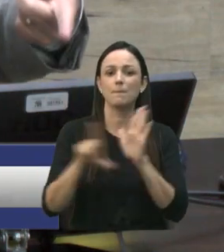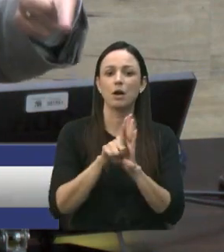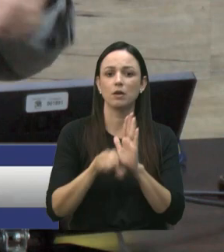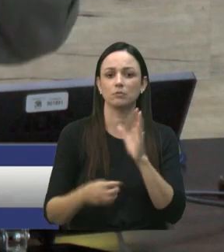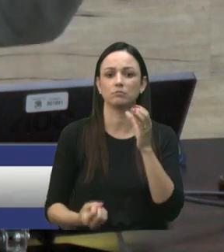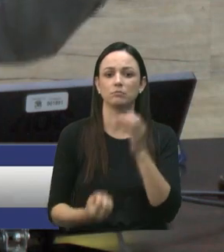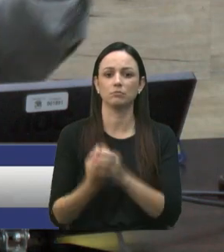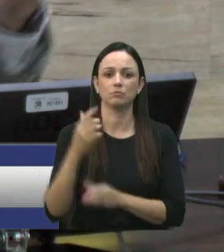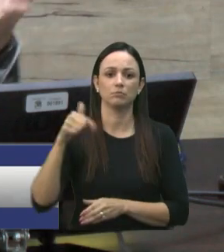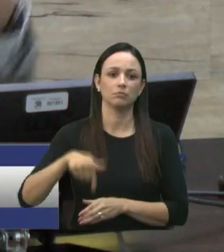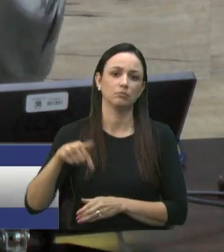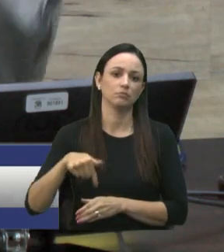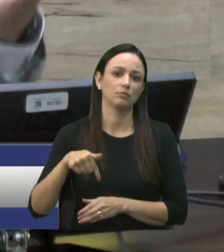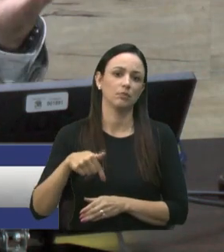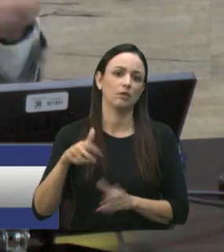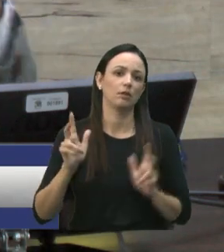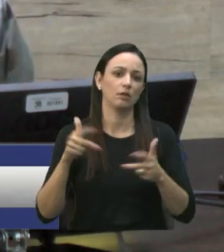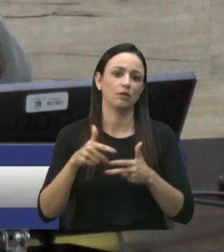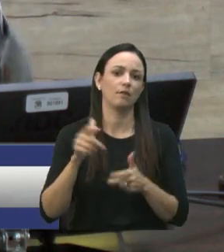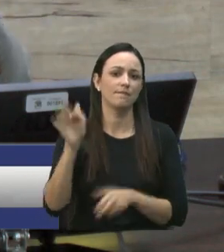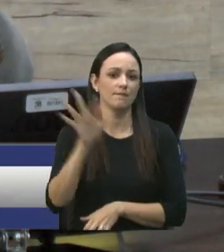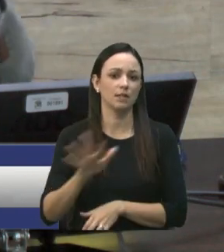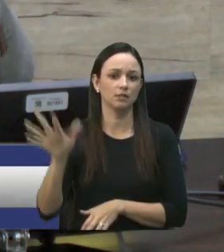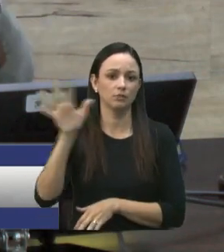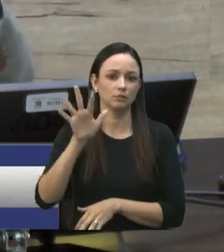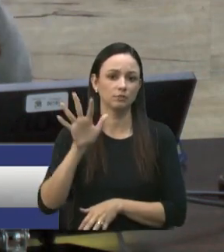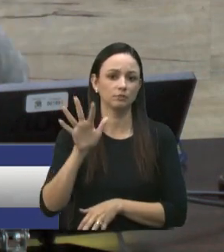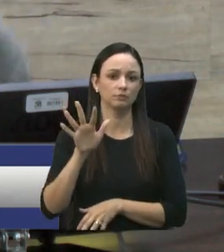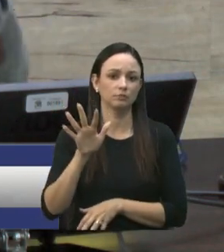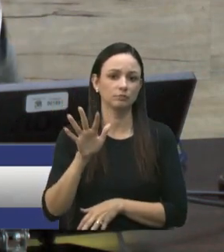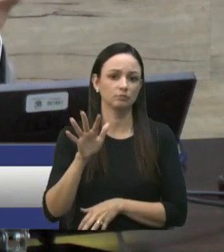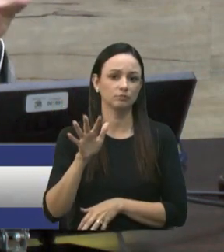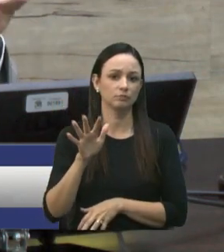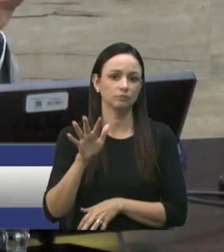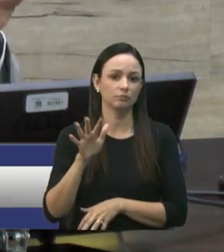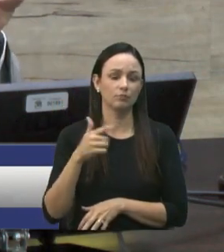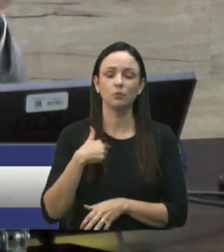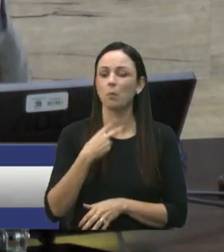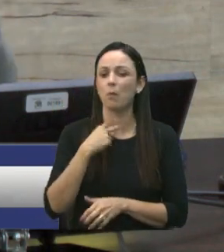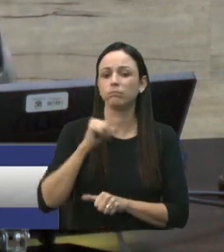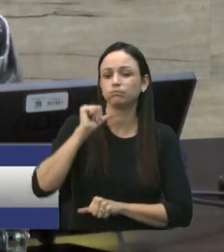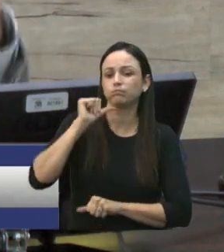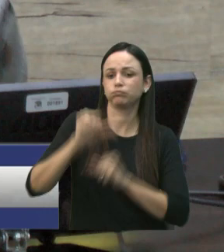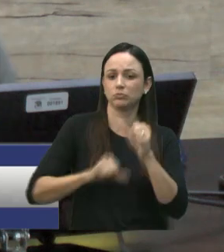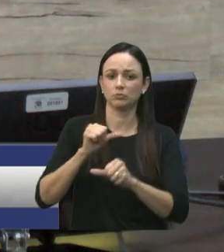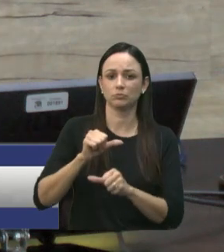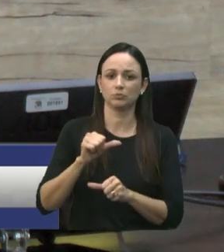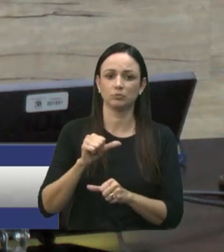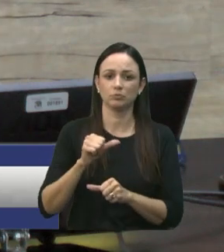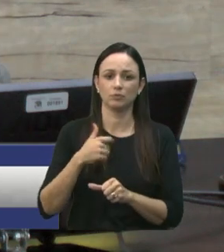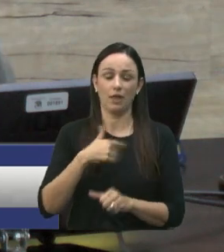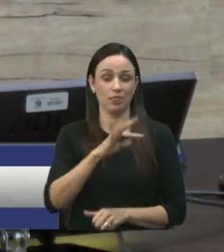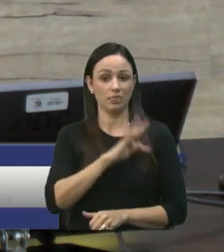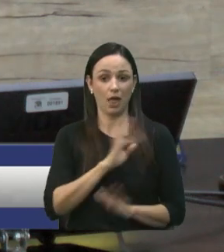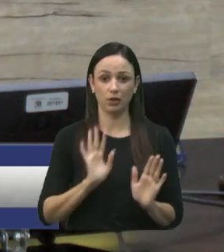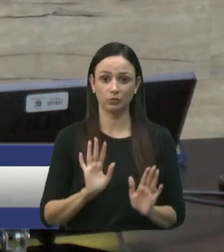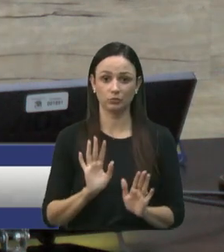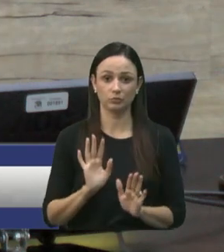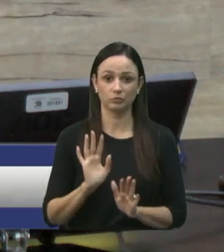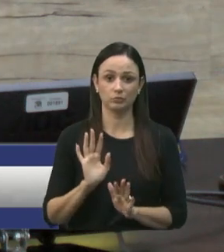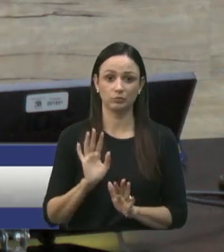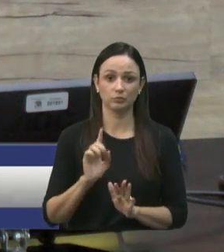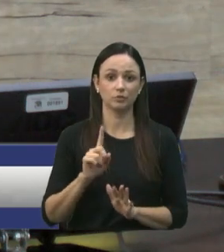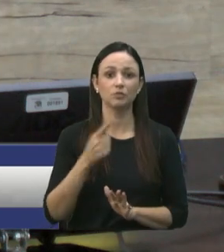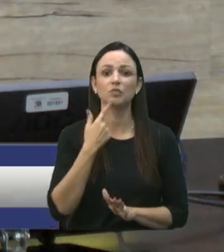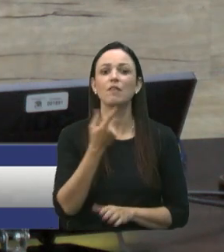por essa casa, ou que seja, federal. Então, é isso que eu não posso inverter o processo. Vocês desculpem, eu sou técnico. Então, ninguém